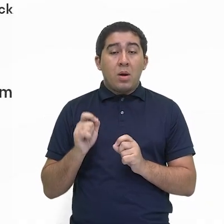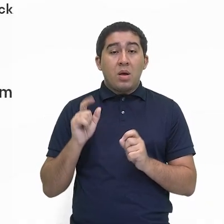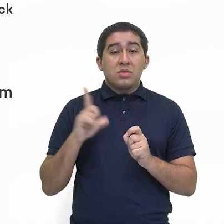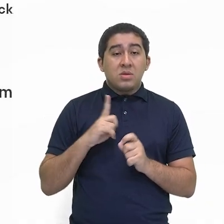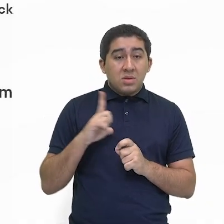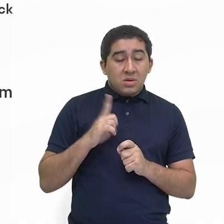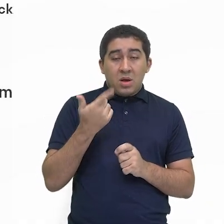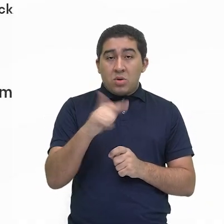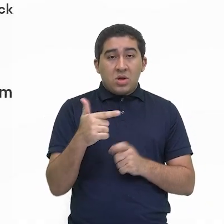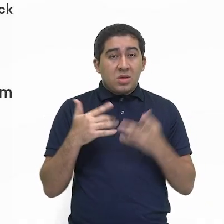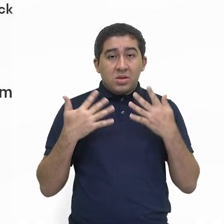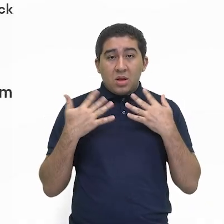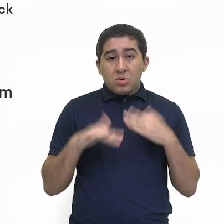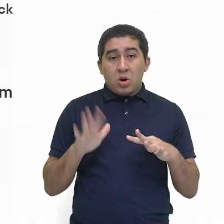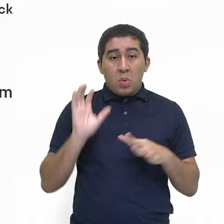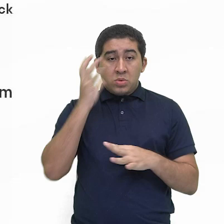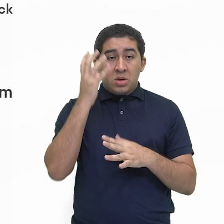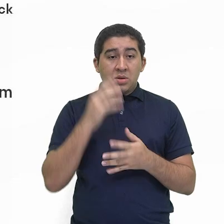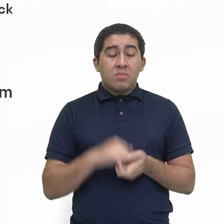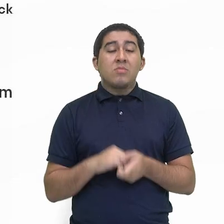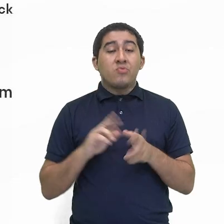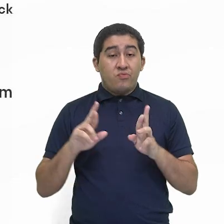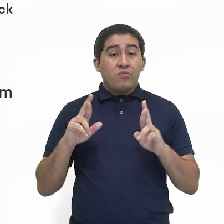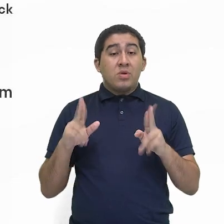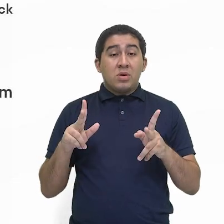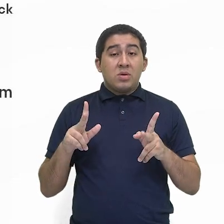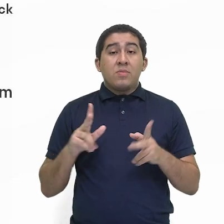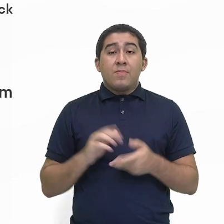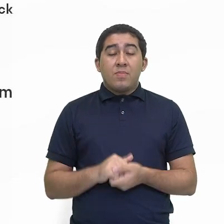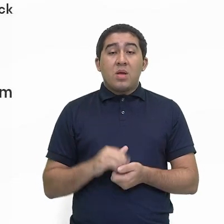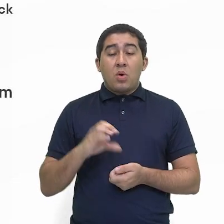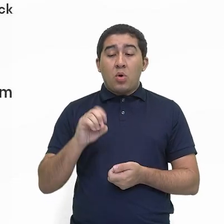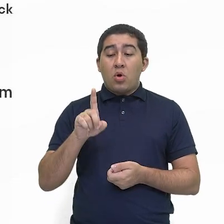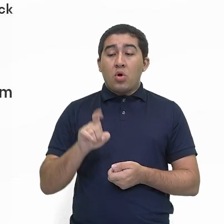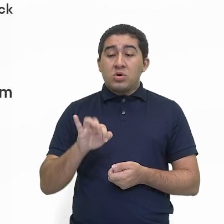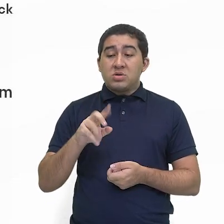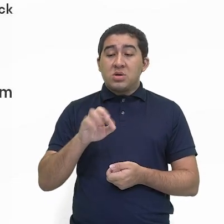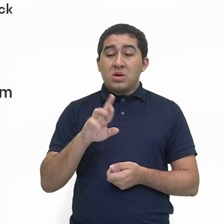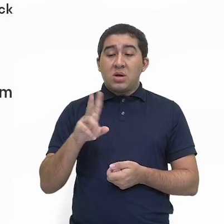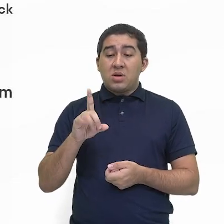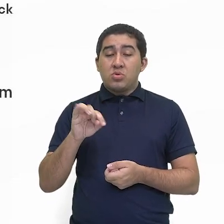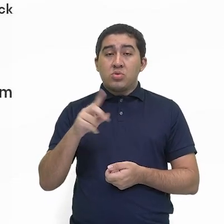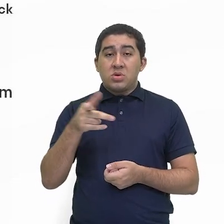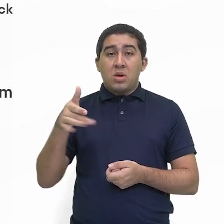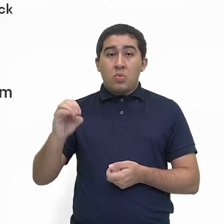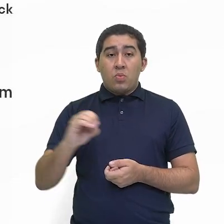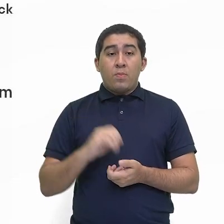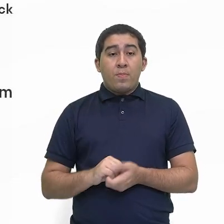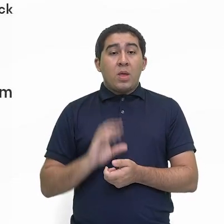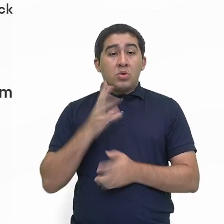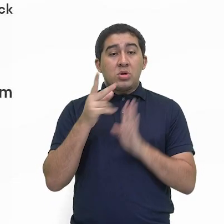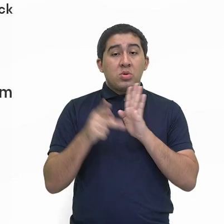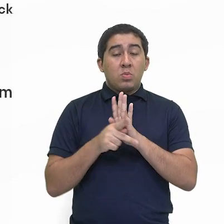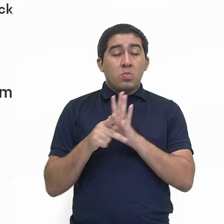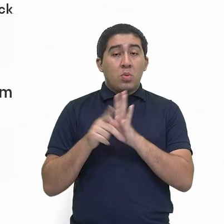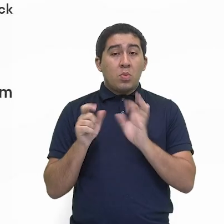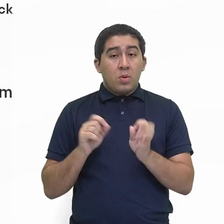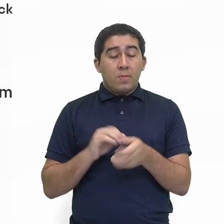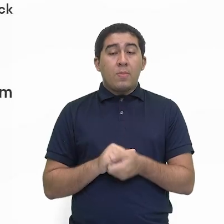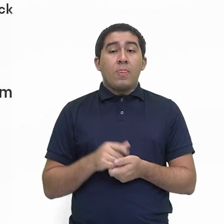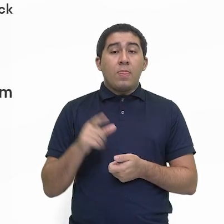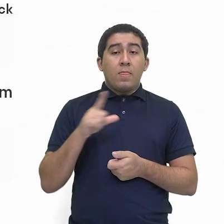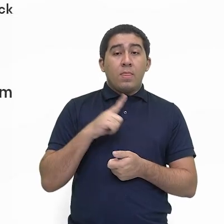não espontâneo, tá? Não é espontânea ela. Ela é provocada pela reação, né,